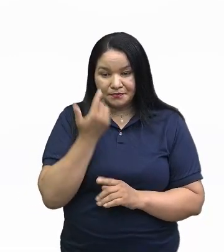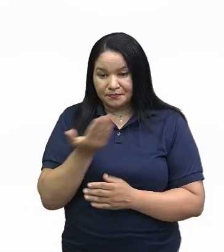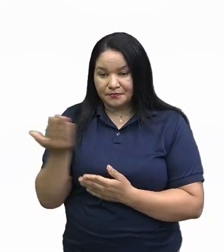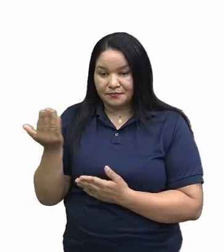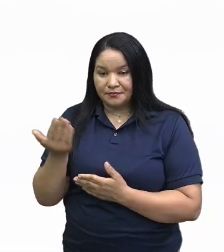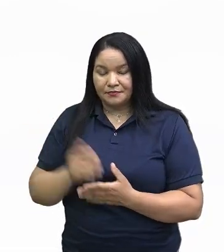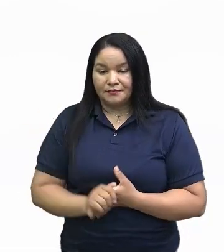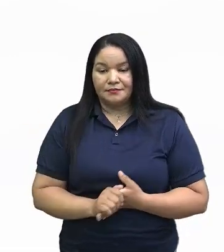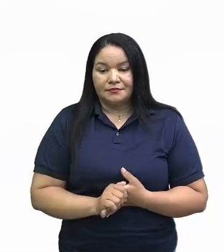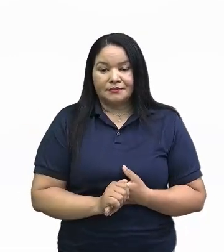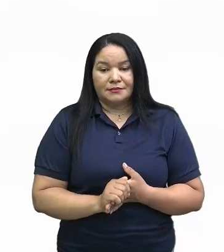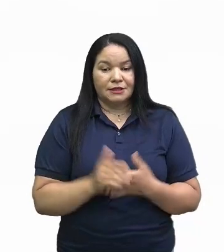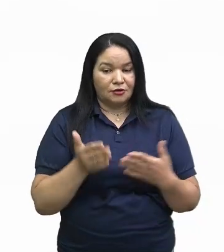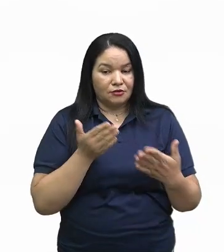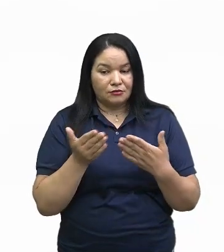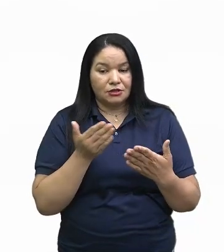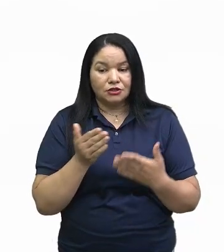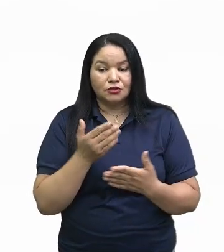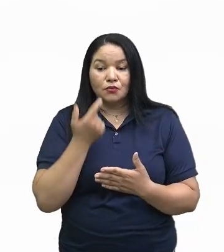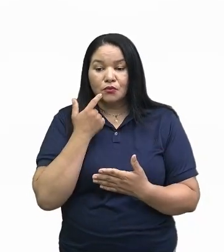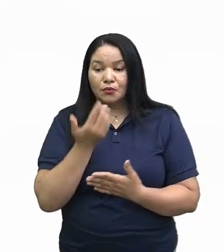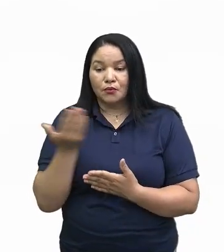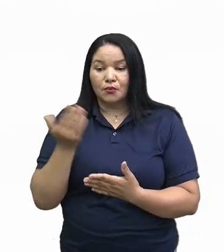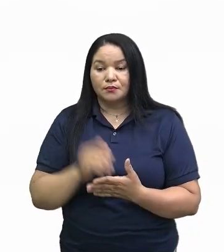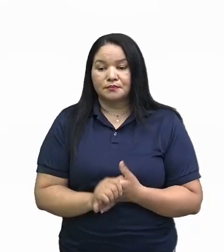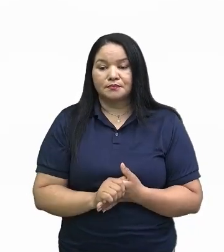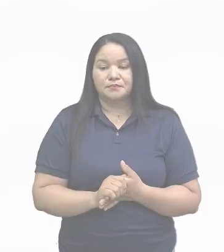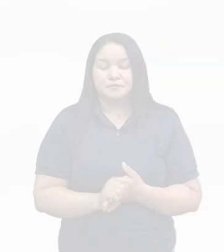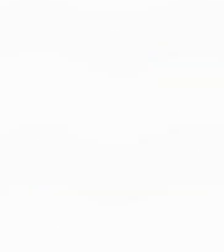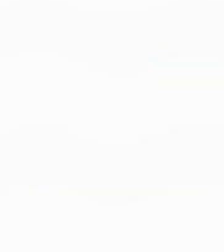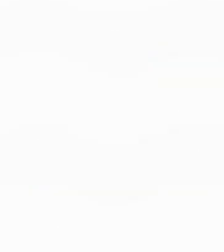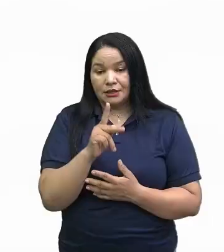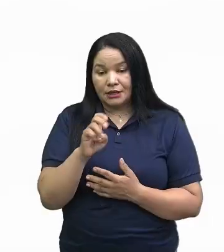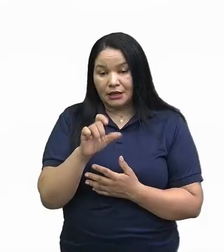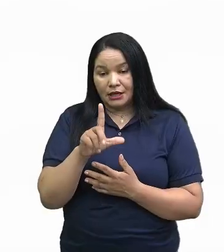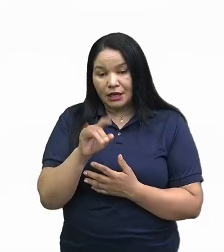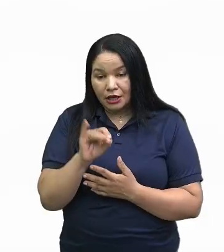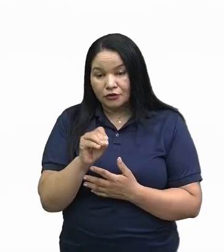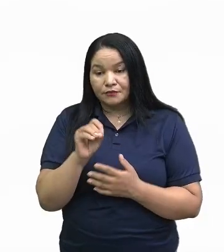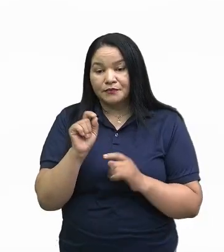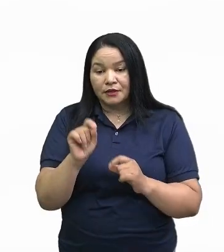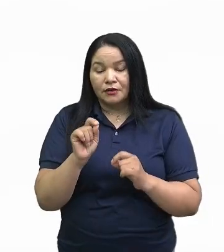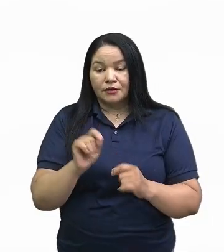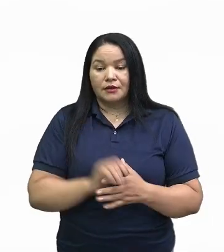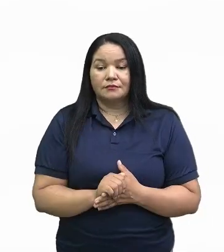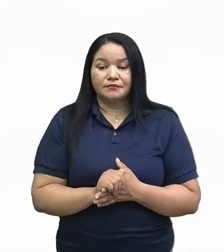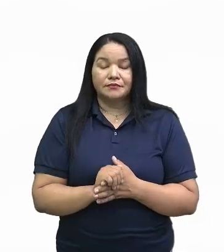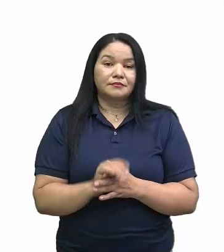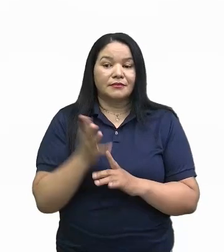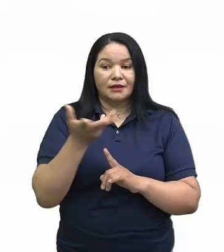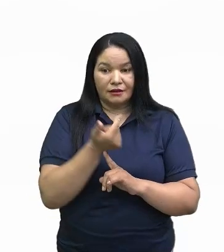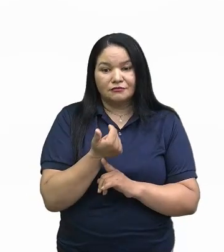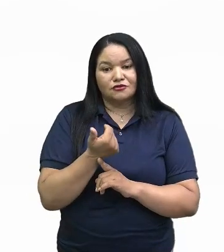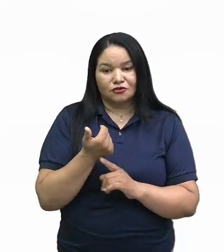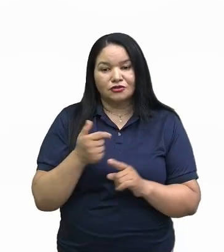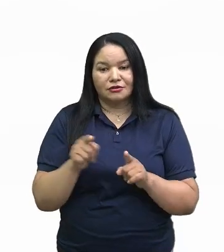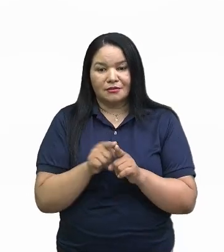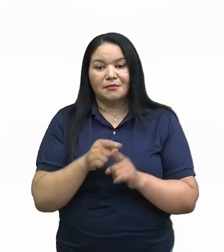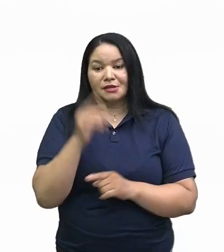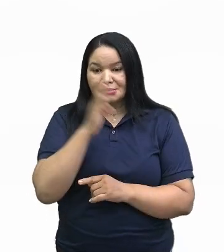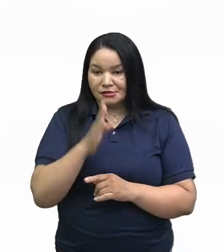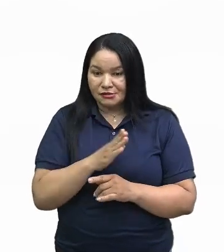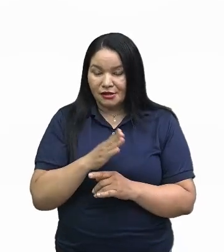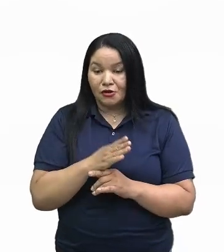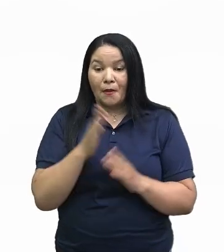performática baseada no Hélio Oiticica. Hélio Oiticica, ele foi um artista plástico brasileiro,